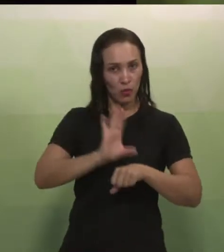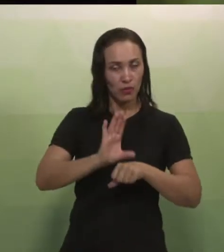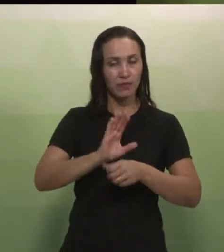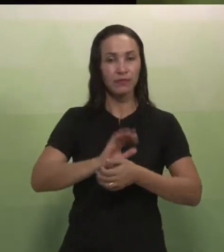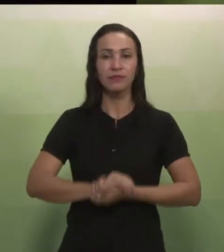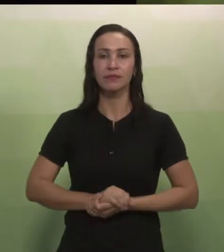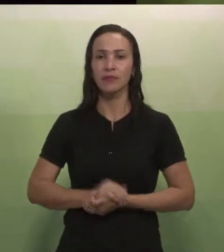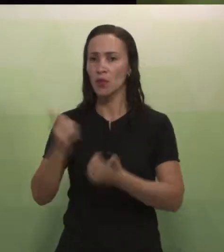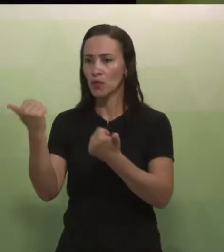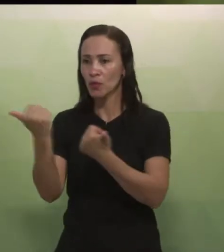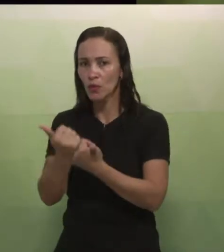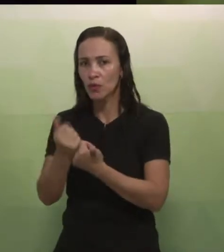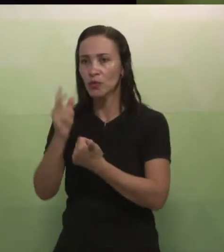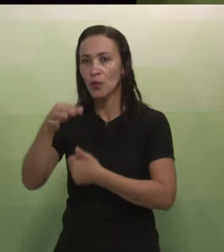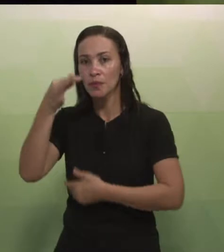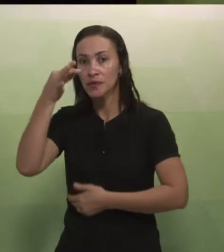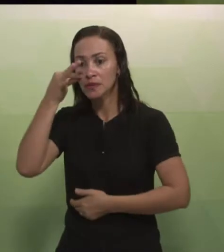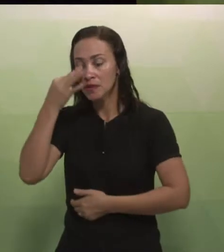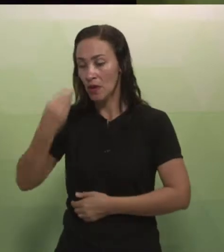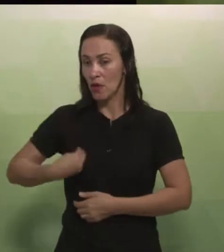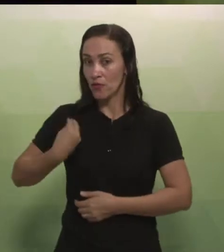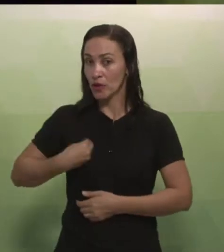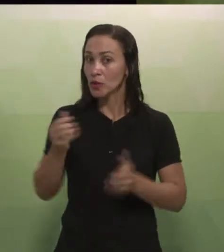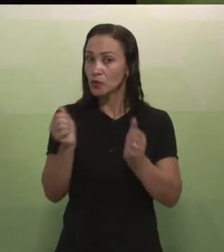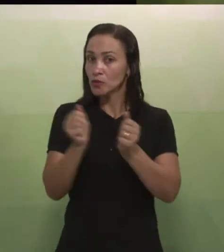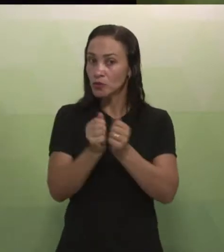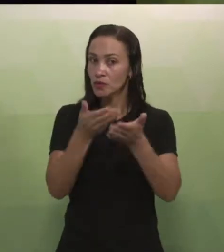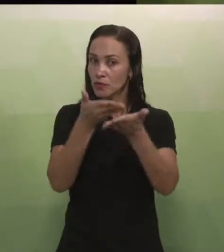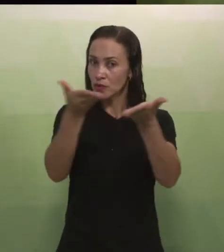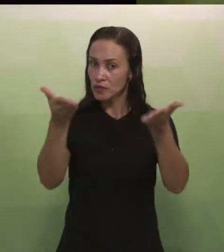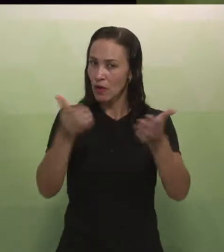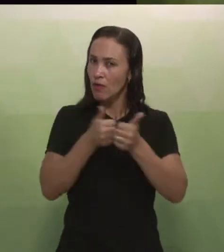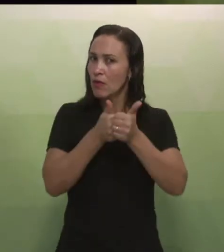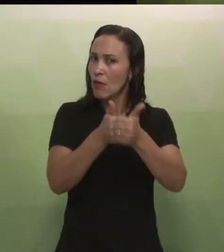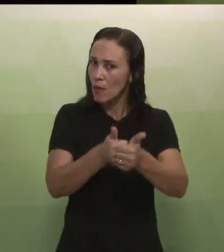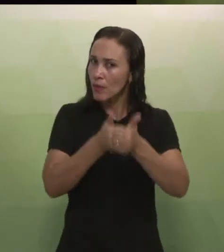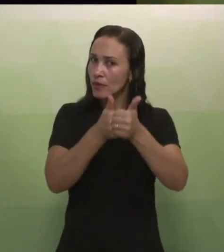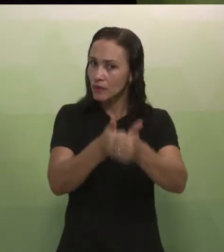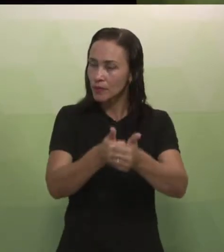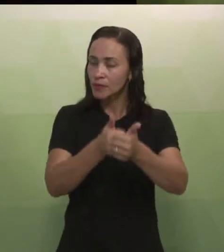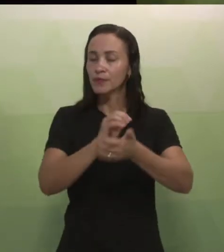Os tutores presenciais estarão aí acompanhando vocês